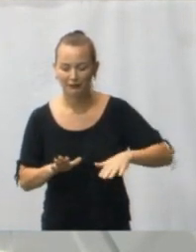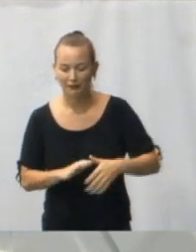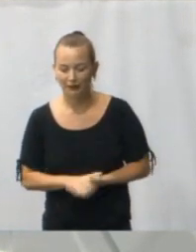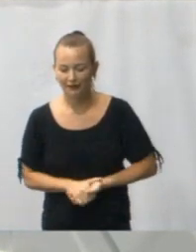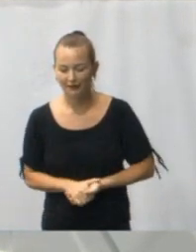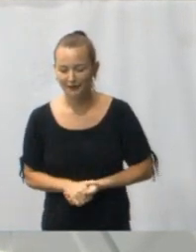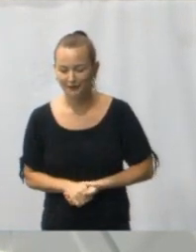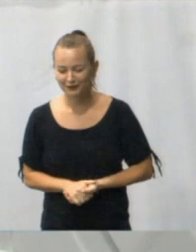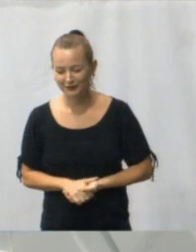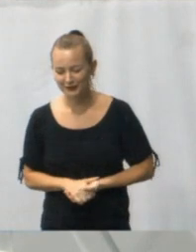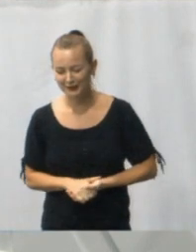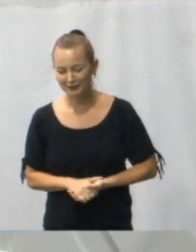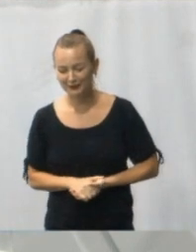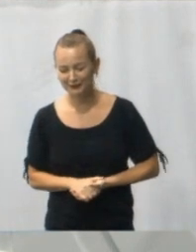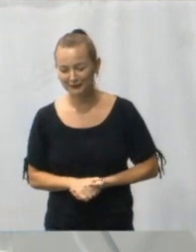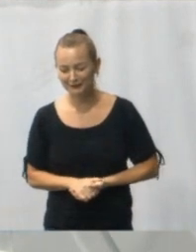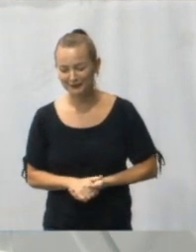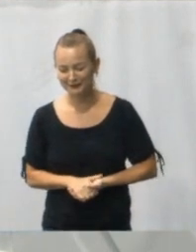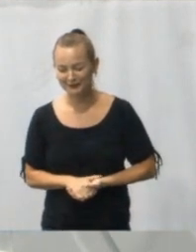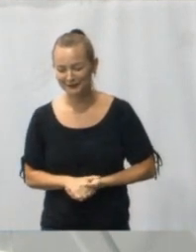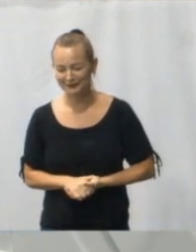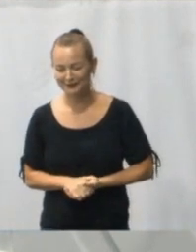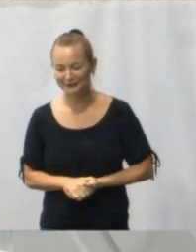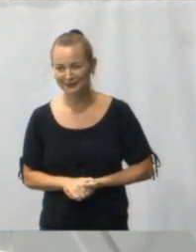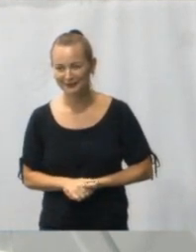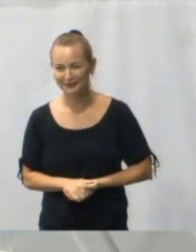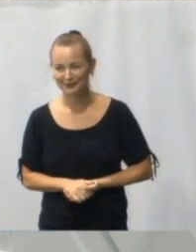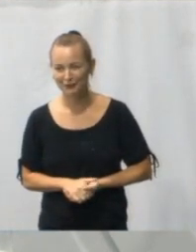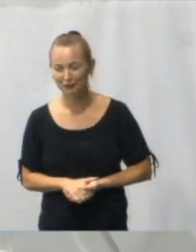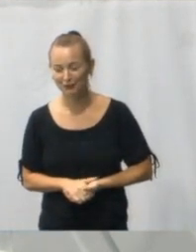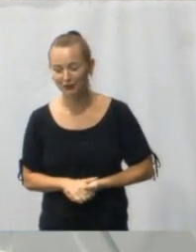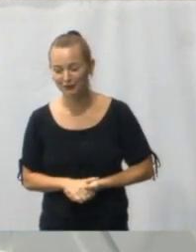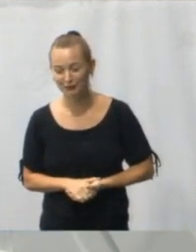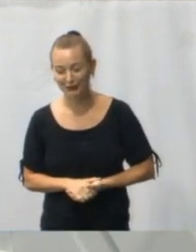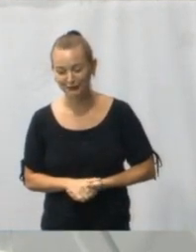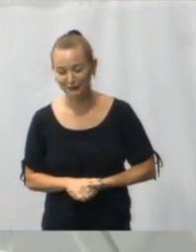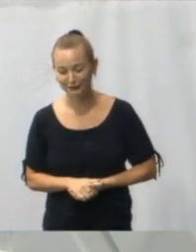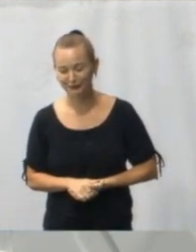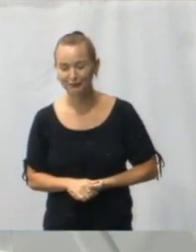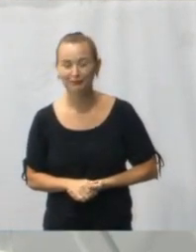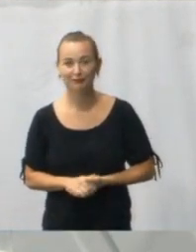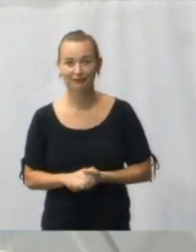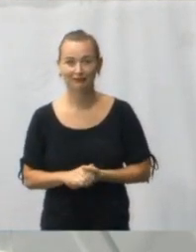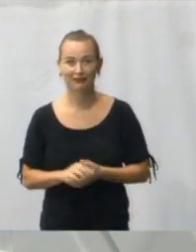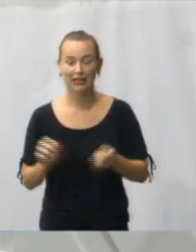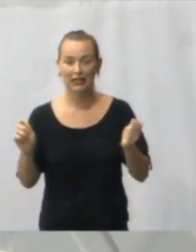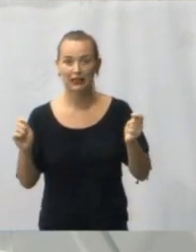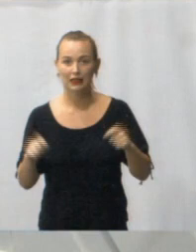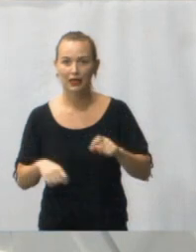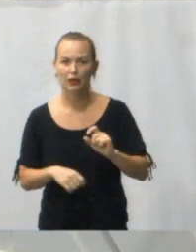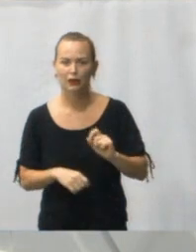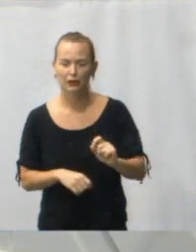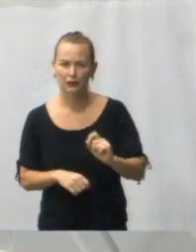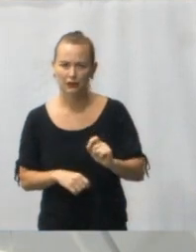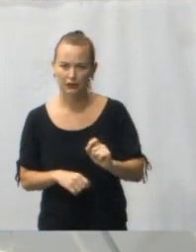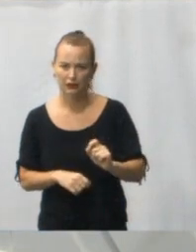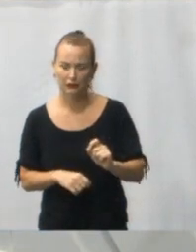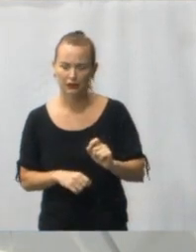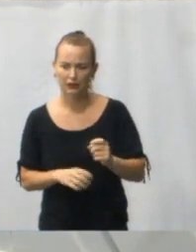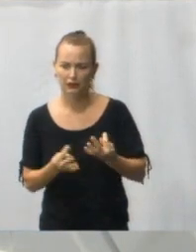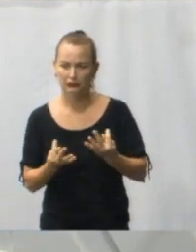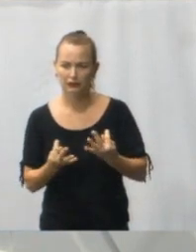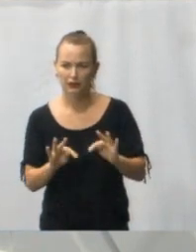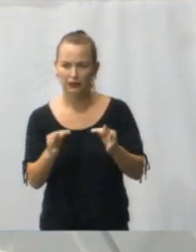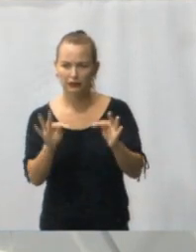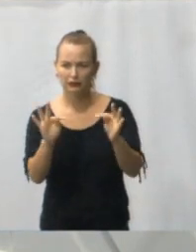É, não teria. Mas aí, não, a gente tem a possibilidade, Rafael, da tecnologia. Não, não, o regimento